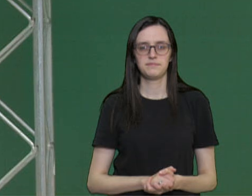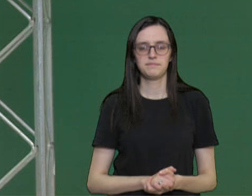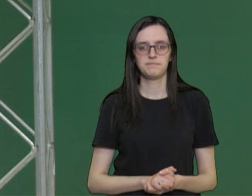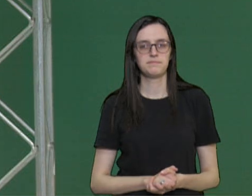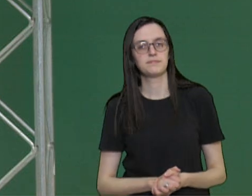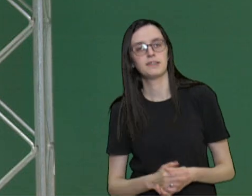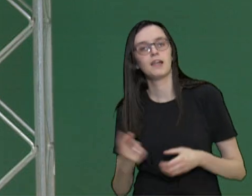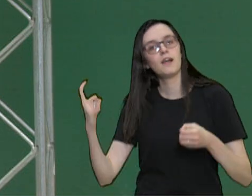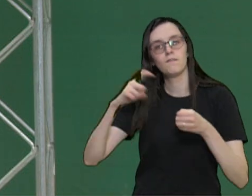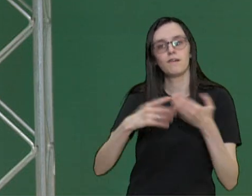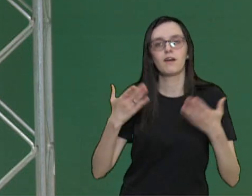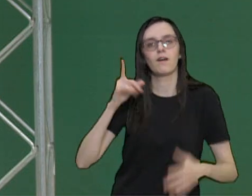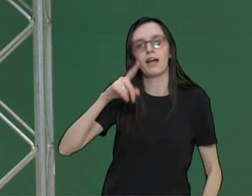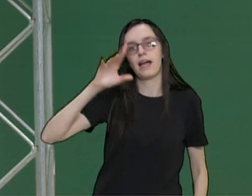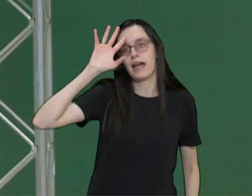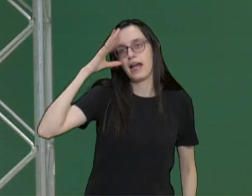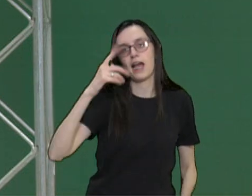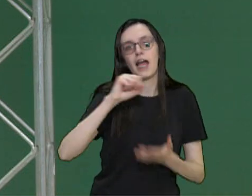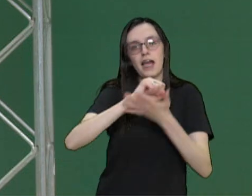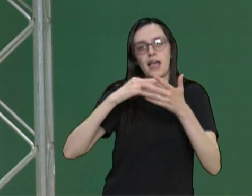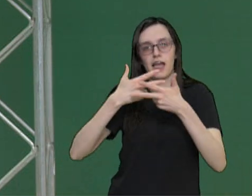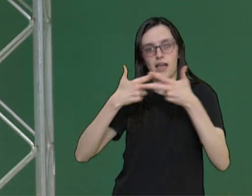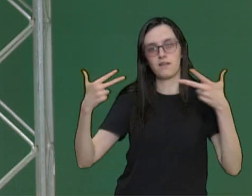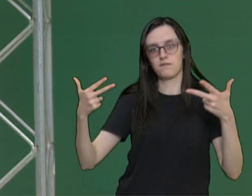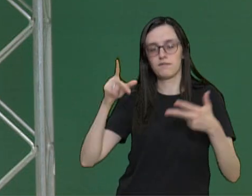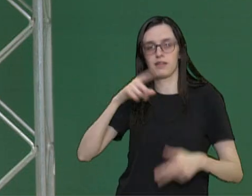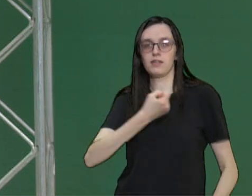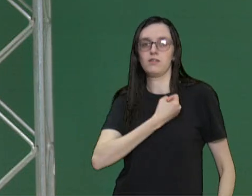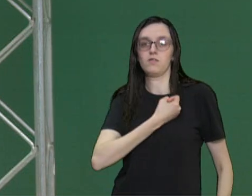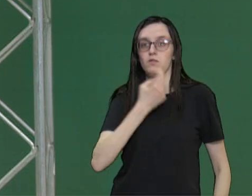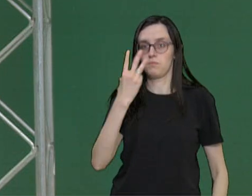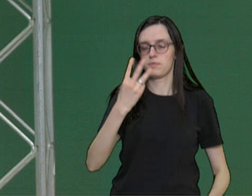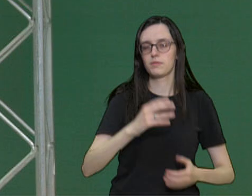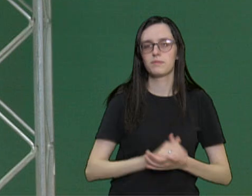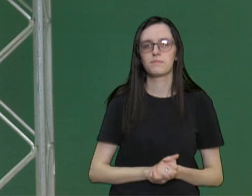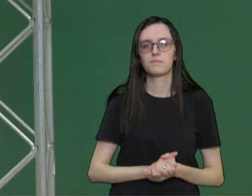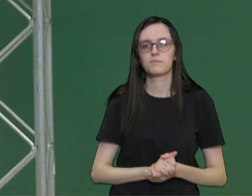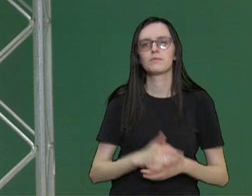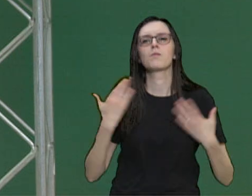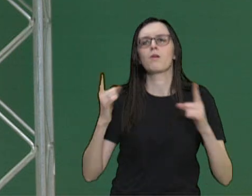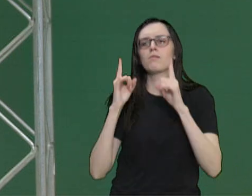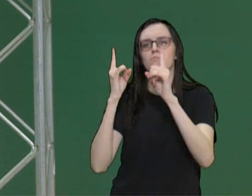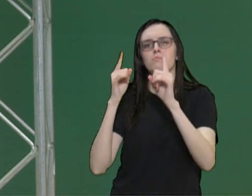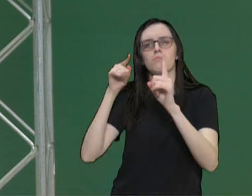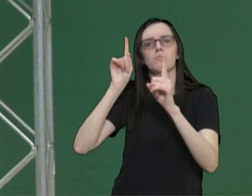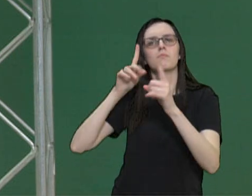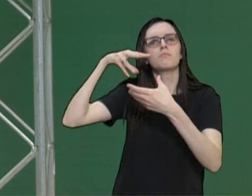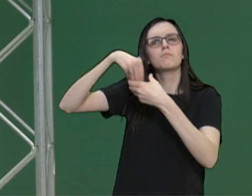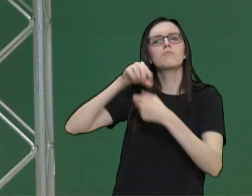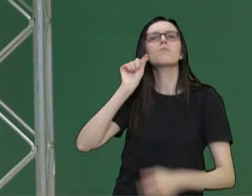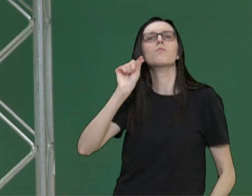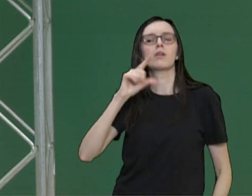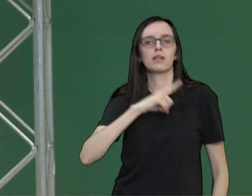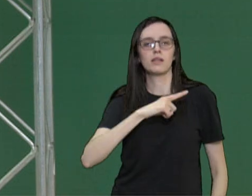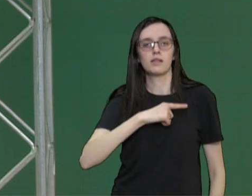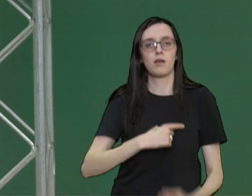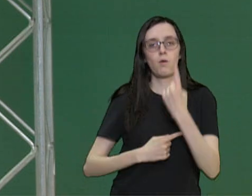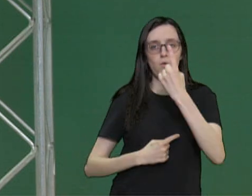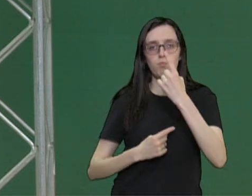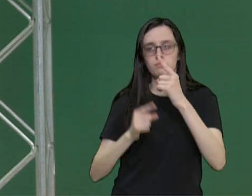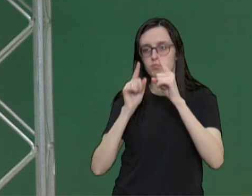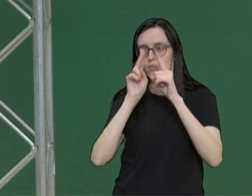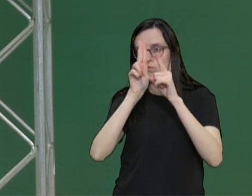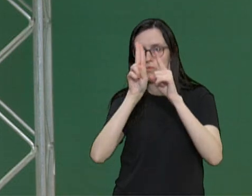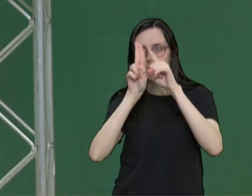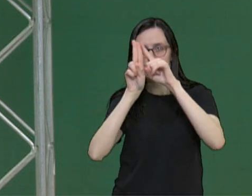Então vamos à resolução numérica do exercício número 3. Qual é o módulo do campo elétrico produzido por uma carga de 1 microcoulomb